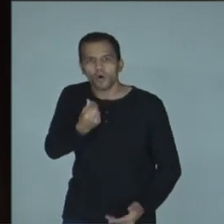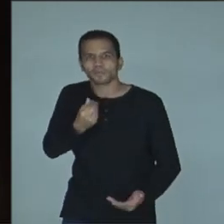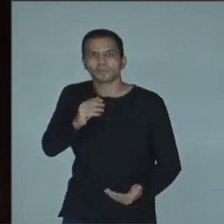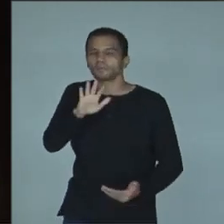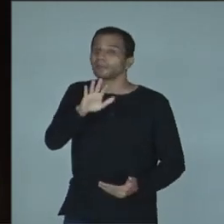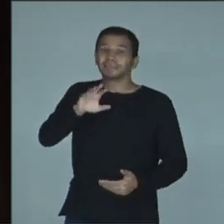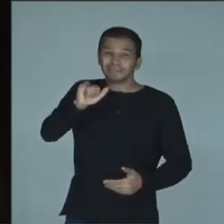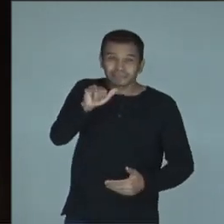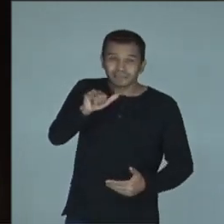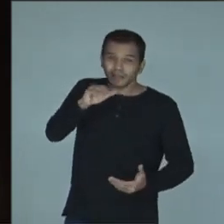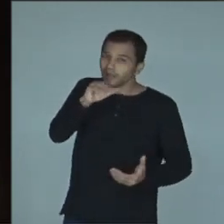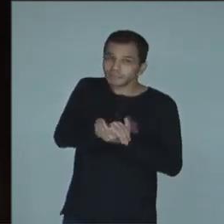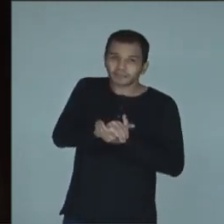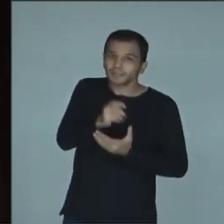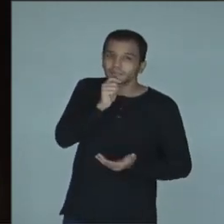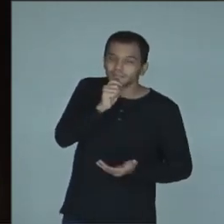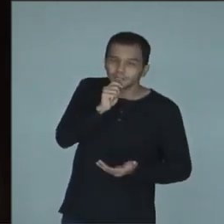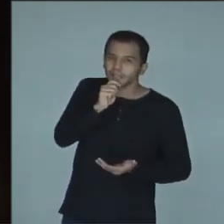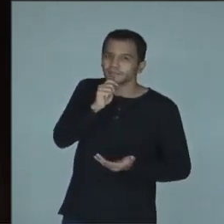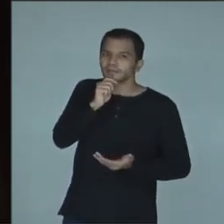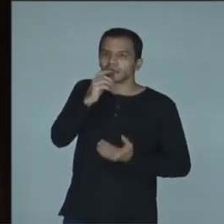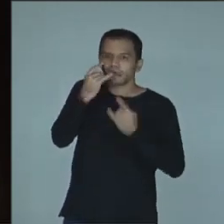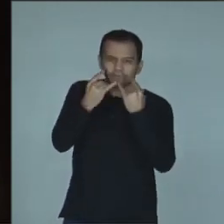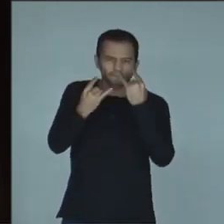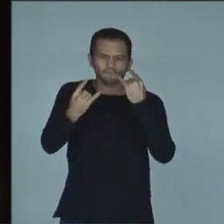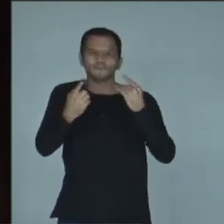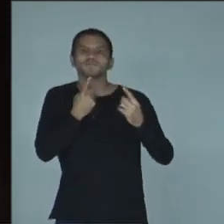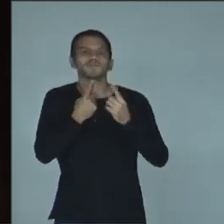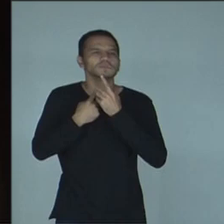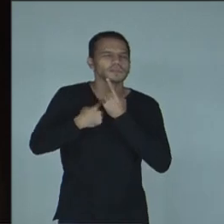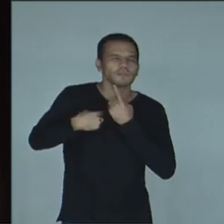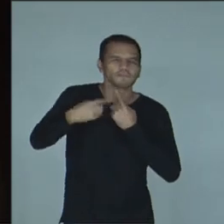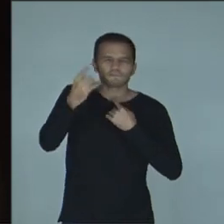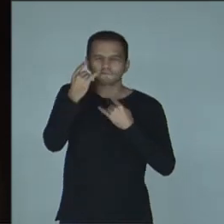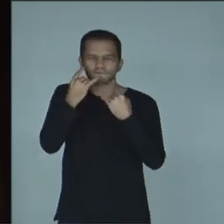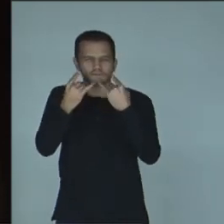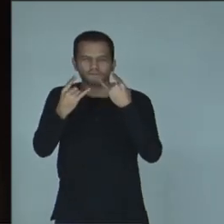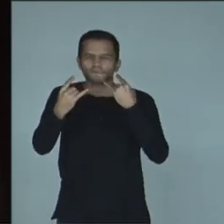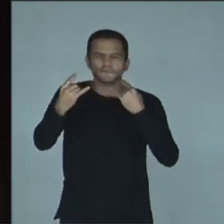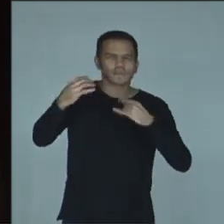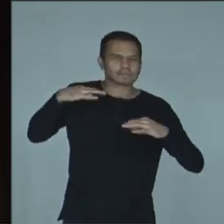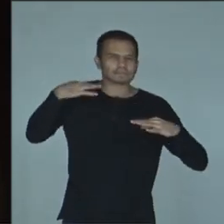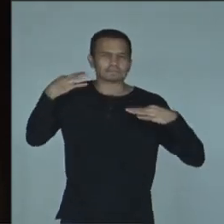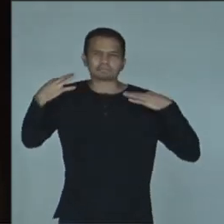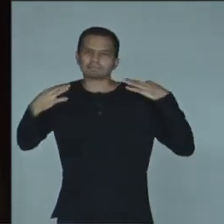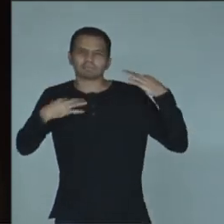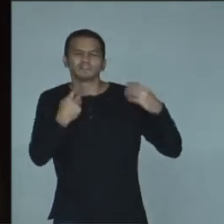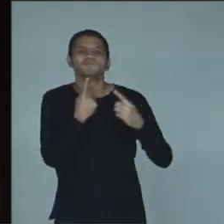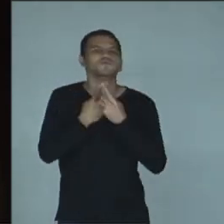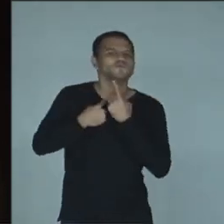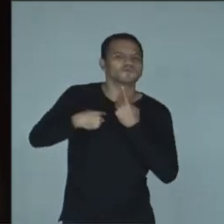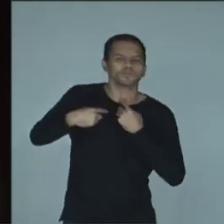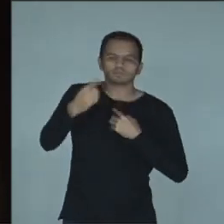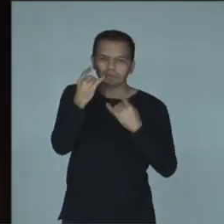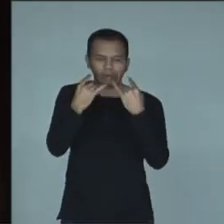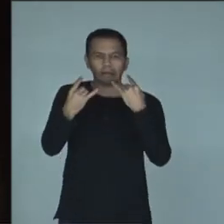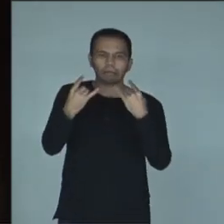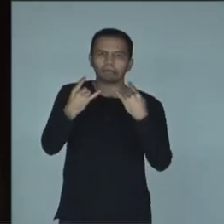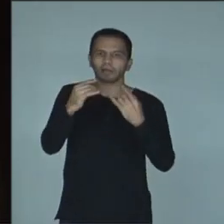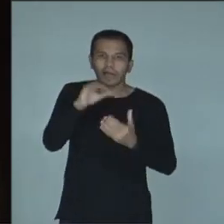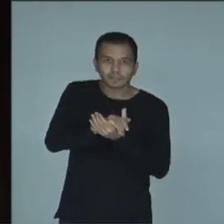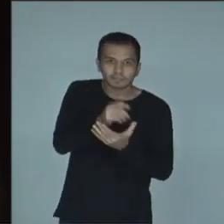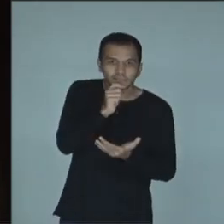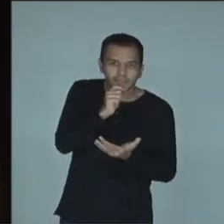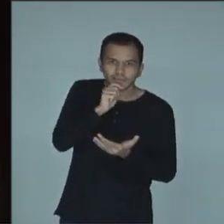é fora do casamento esse desejo as insinuação e uma provocação em uma consumação sexual a